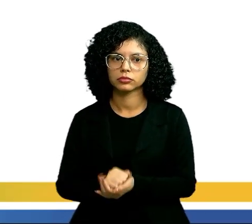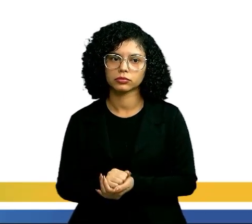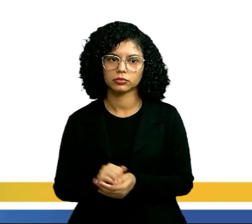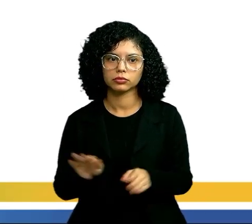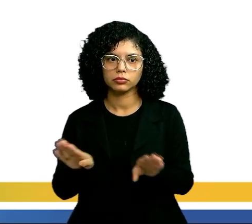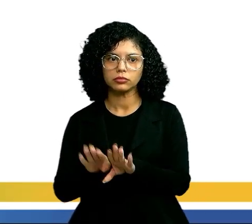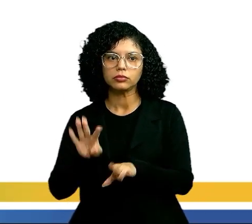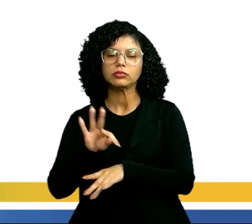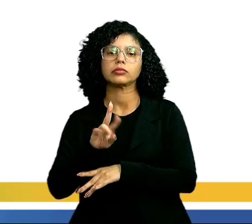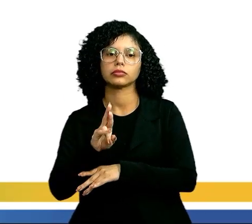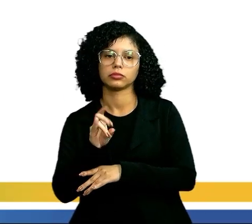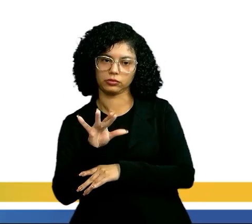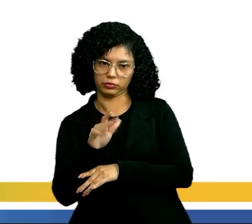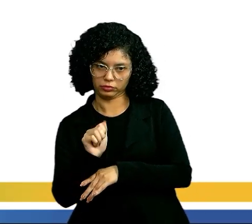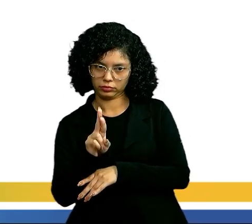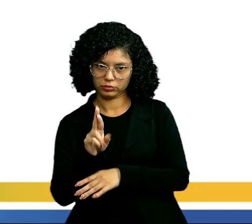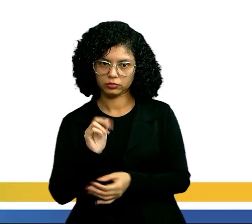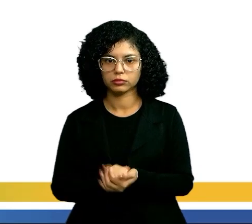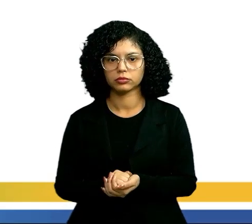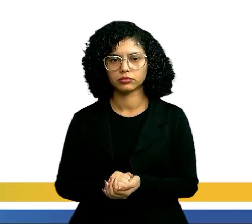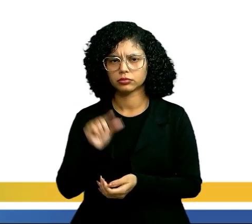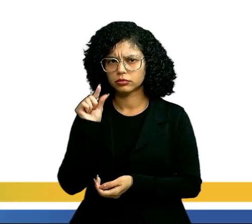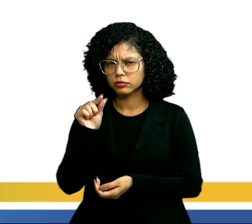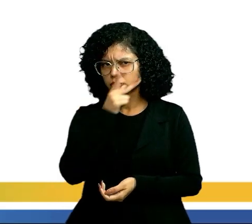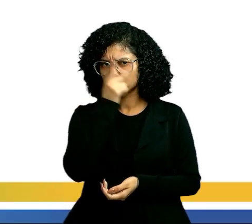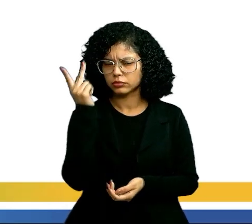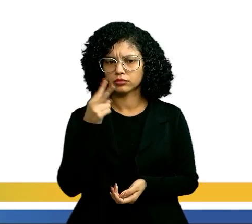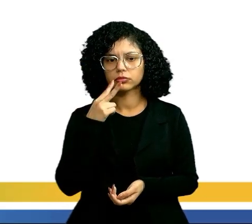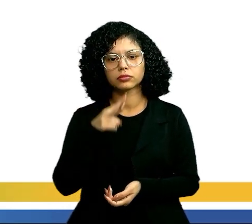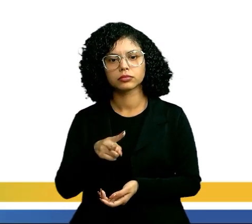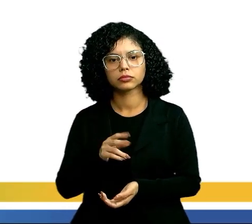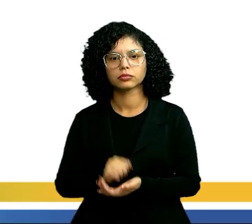transporte tubular. Pouca gente ouviu falar sobre isso, né?